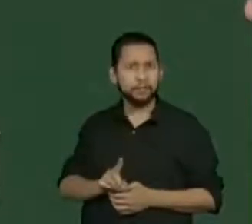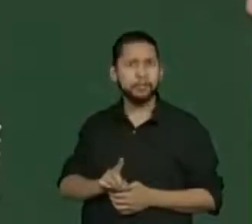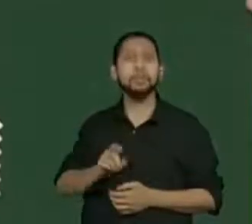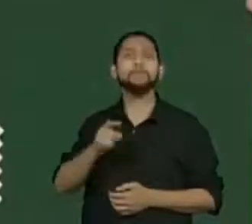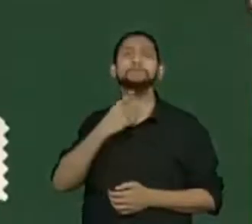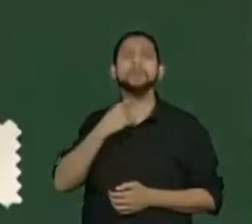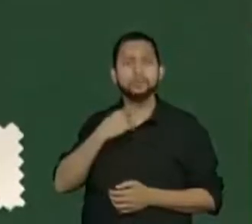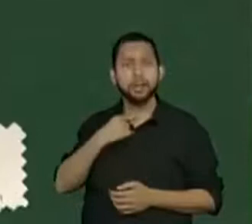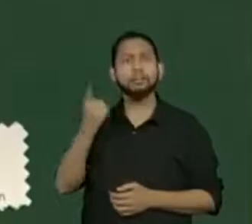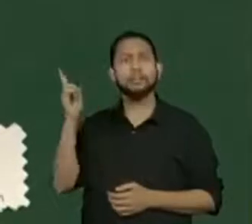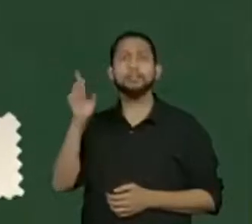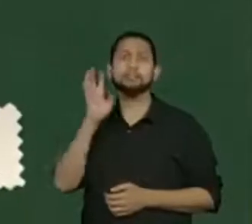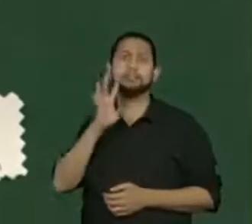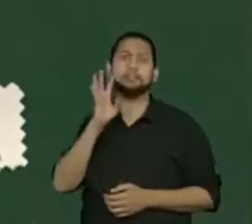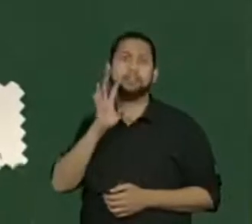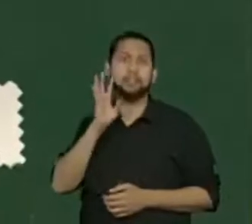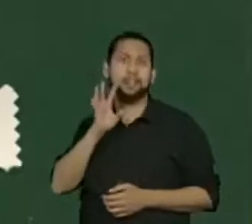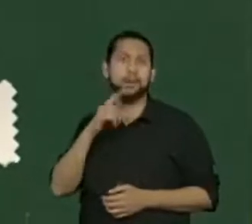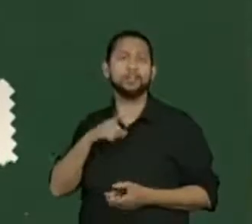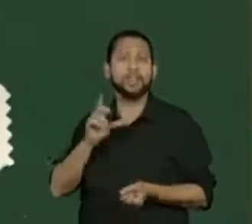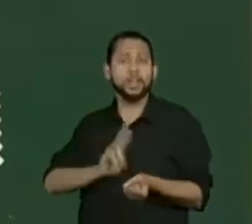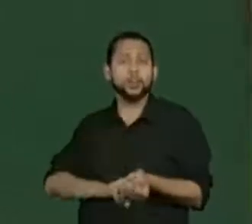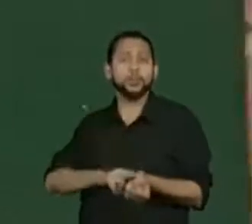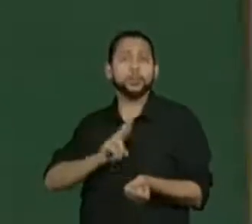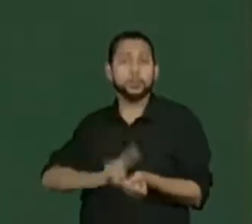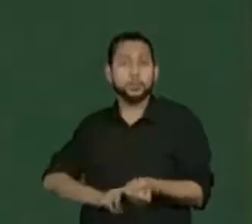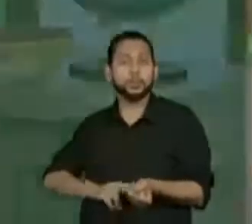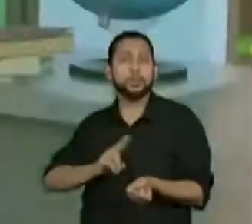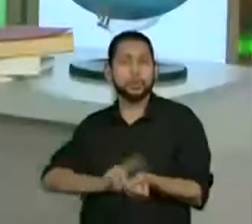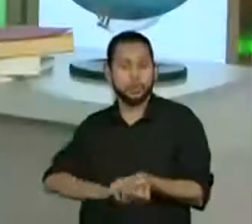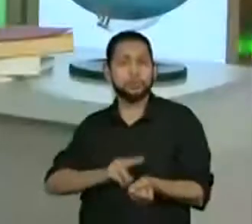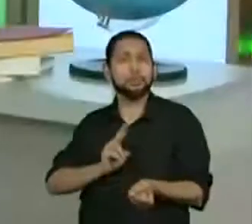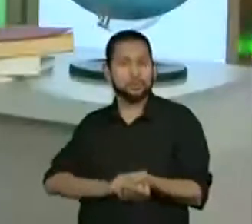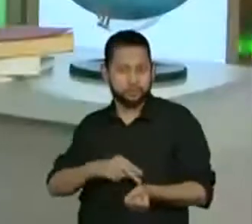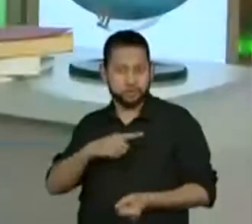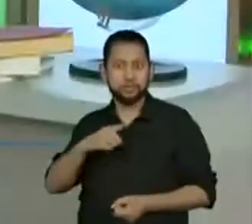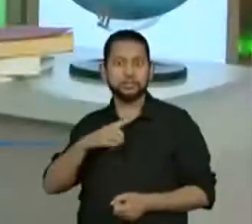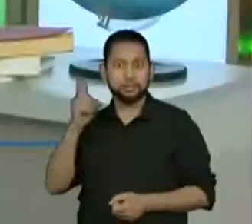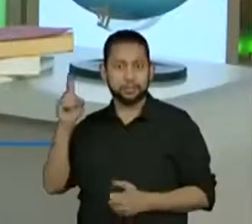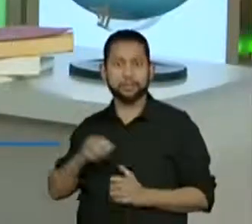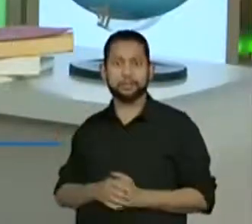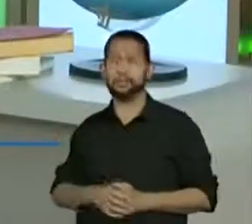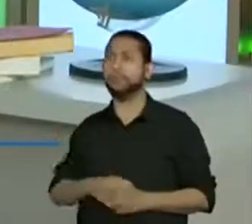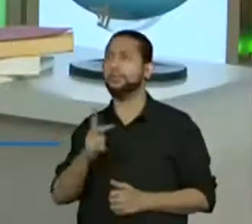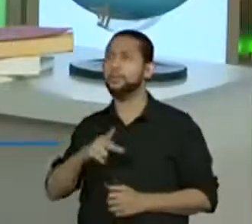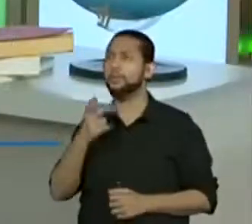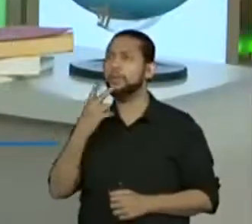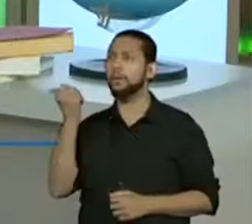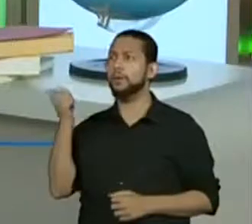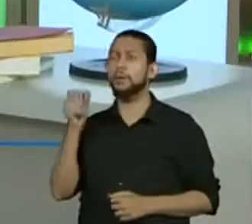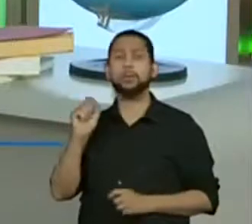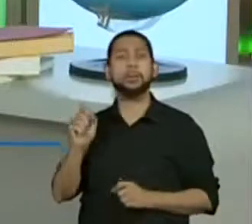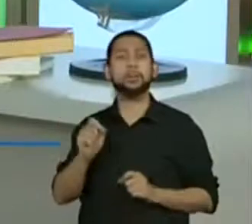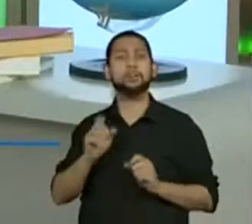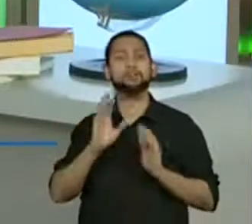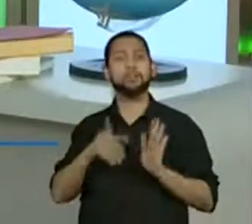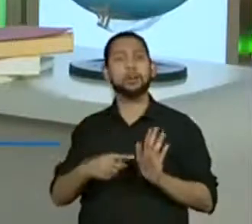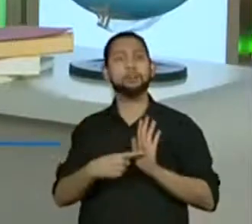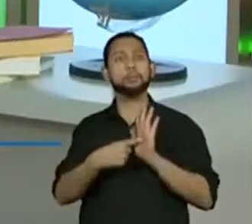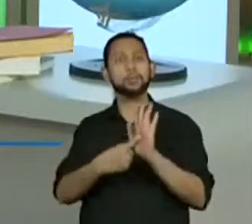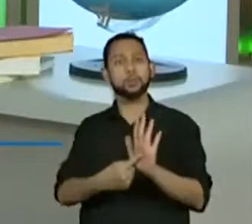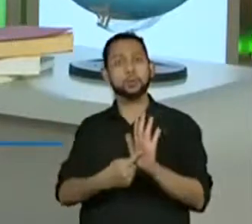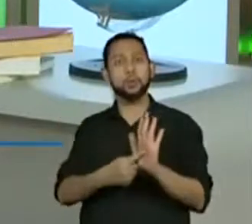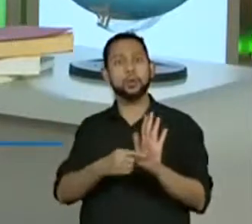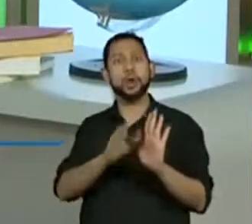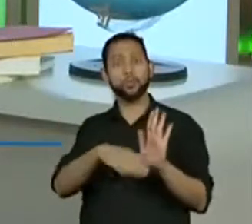conhecer é muito bacana é muito ritmado Cecília Meireles tem professores colocando o que os aqui apresentou a biografia